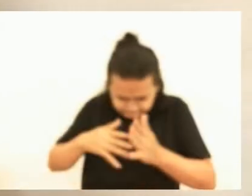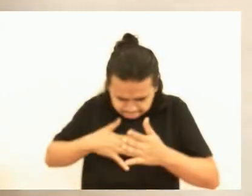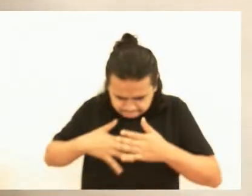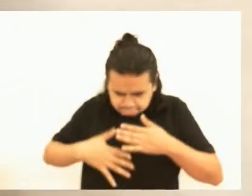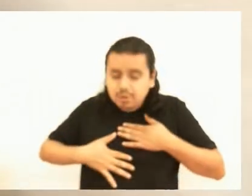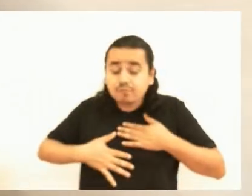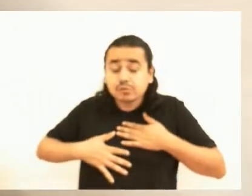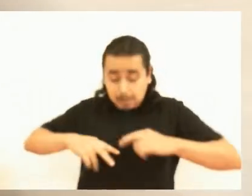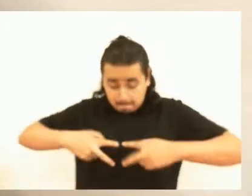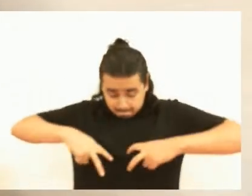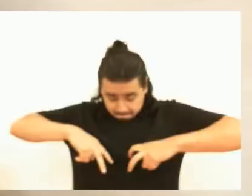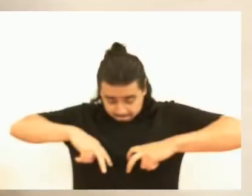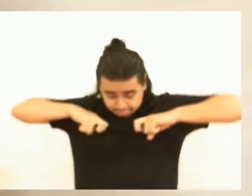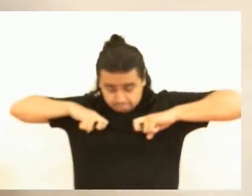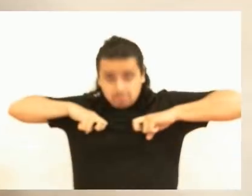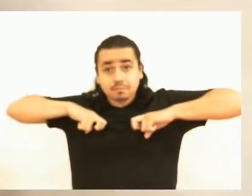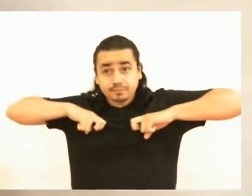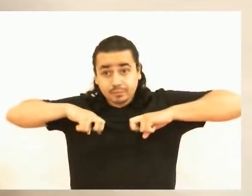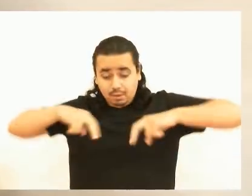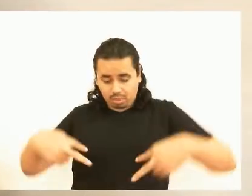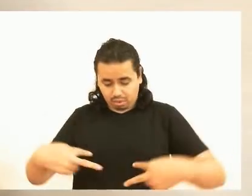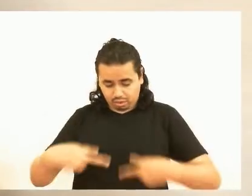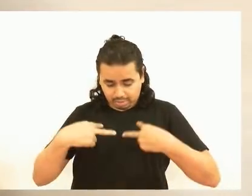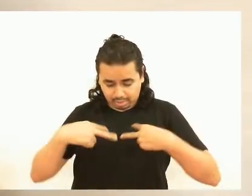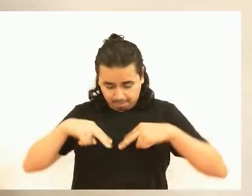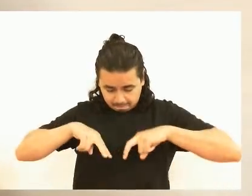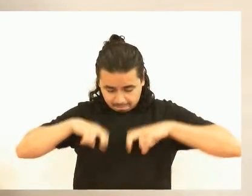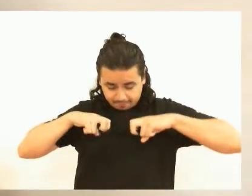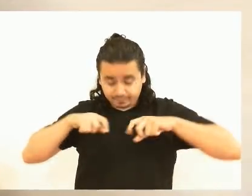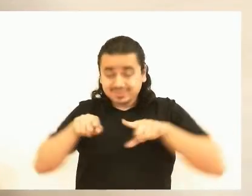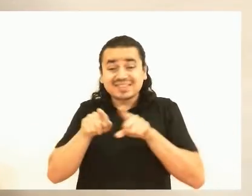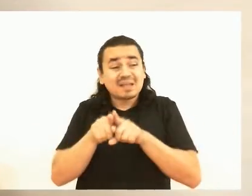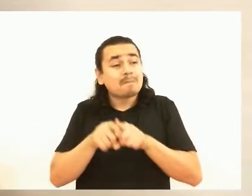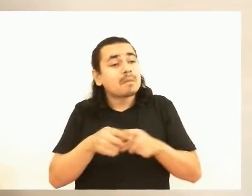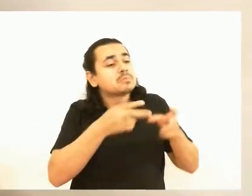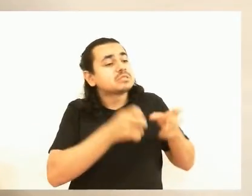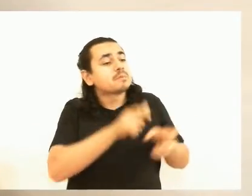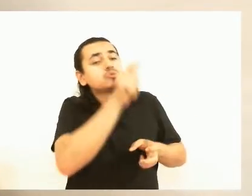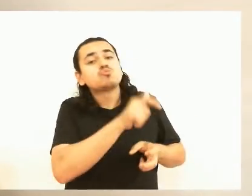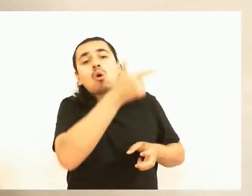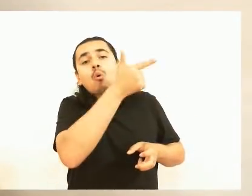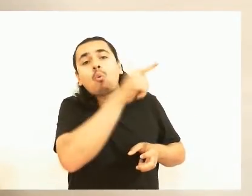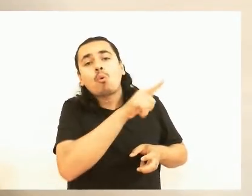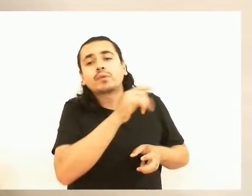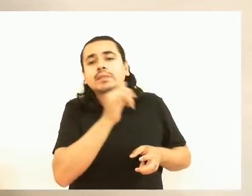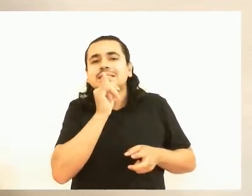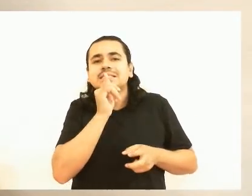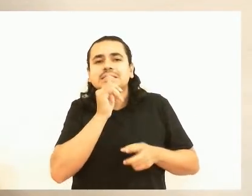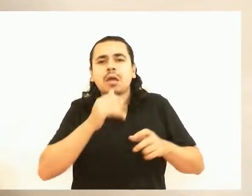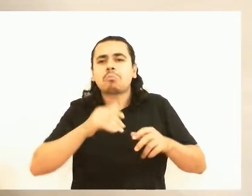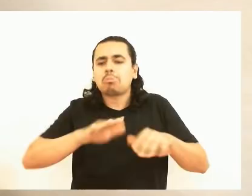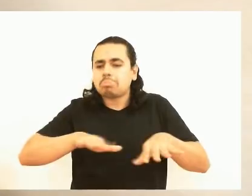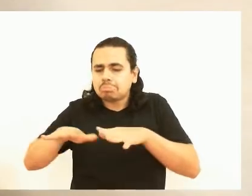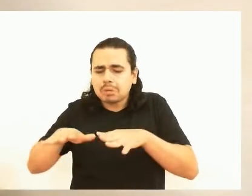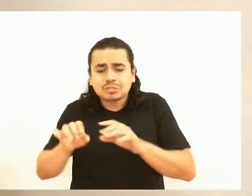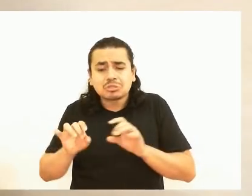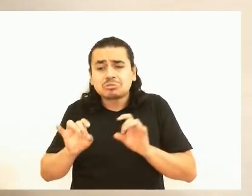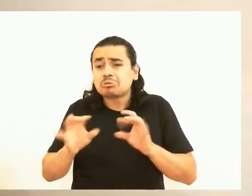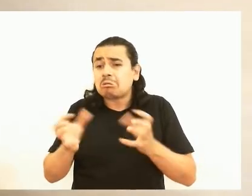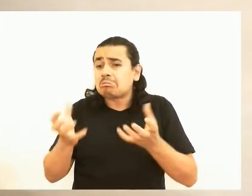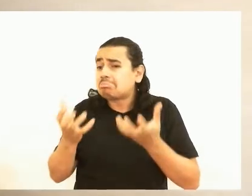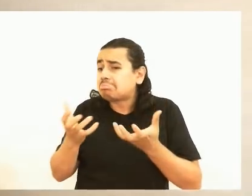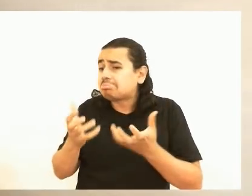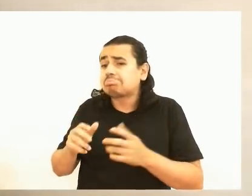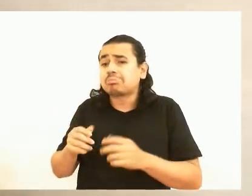olhar né não só para si mas poderá olhar para o outro então eu vejo que a criança muitas vezes ela só está querendo